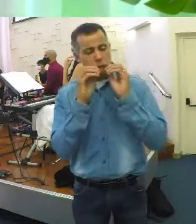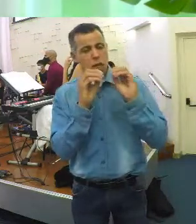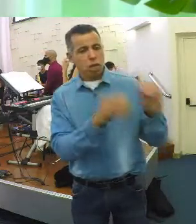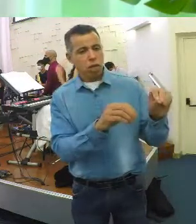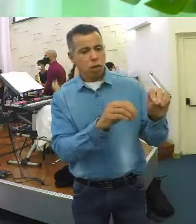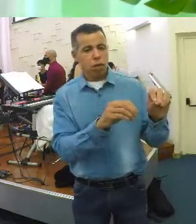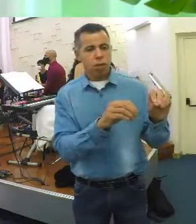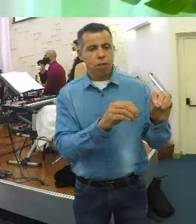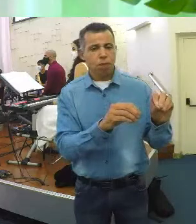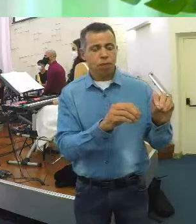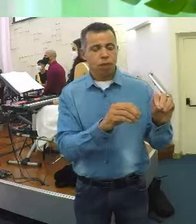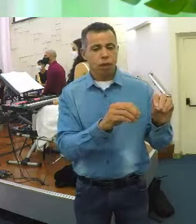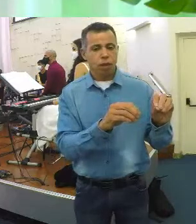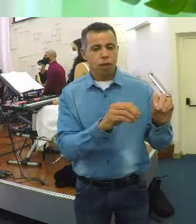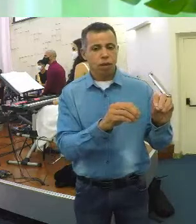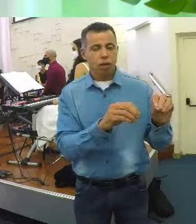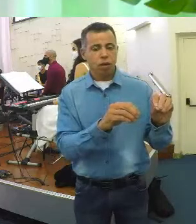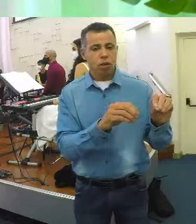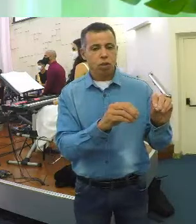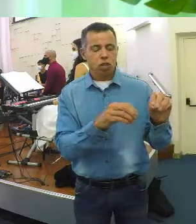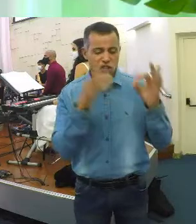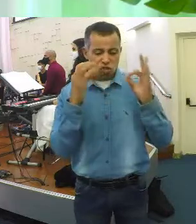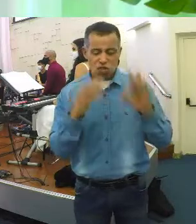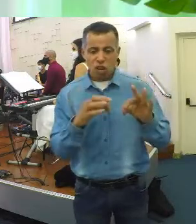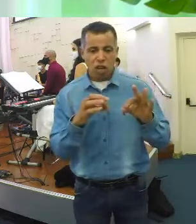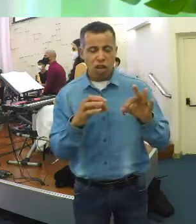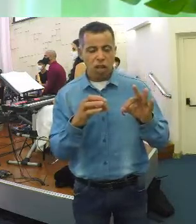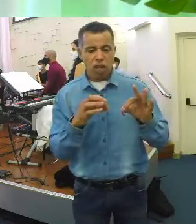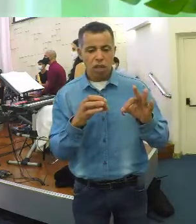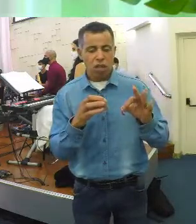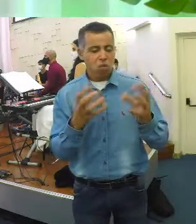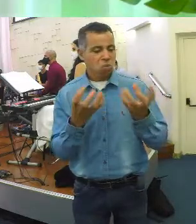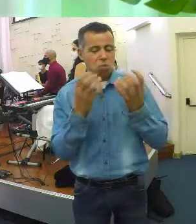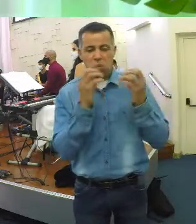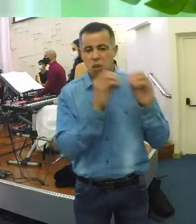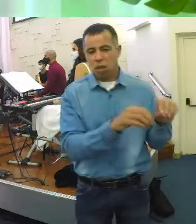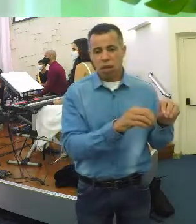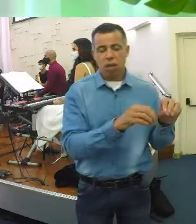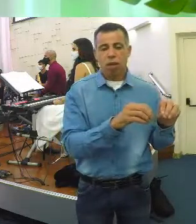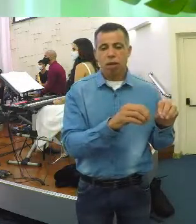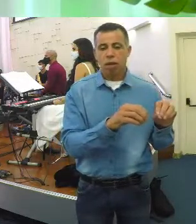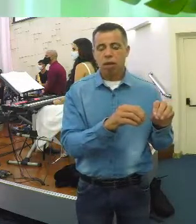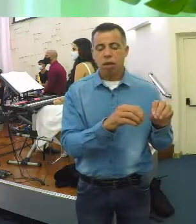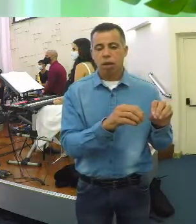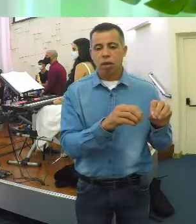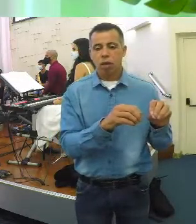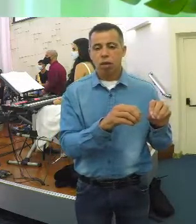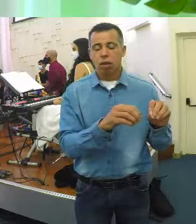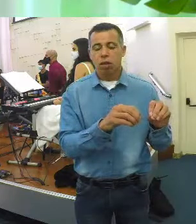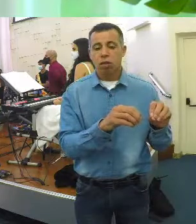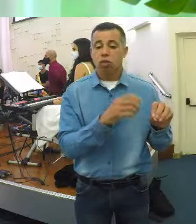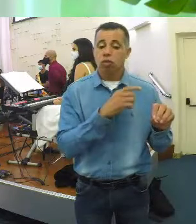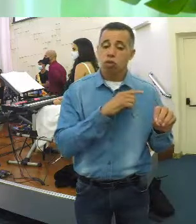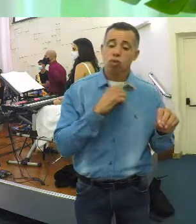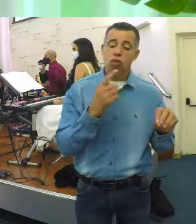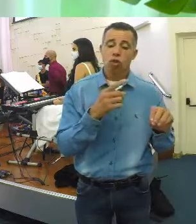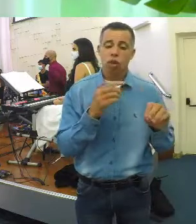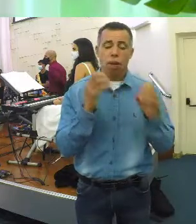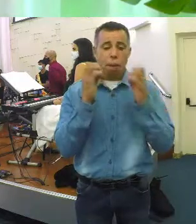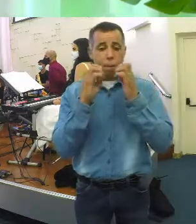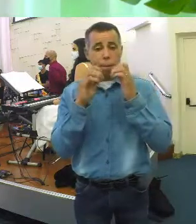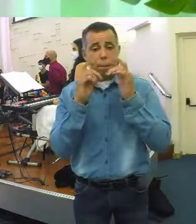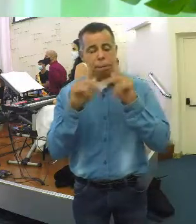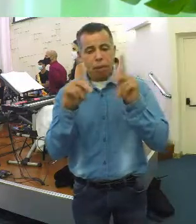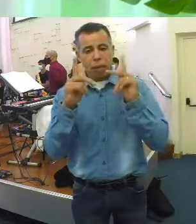vós mesmos vos julgais indignos da vida eterna, eis aí que nos volvemos para os gentios. Porque o